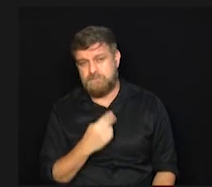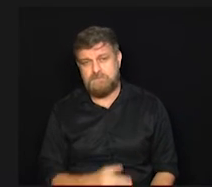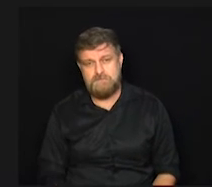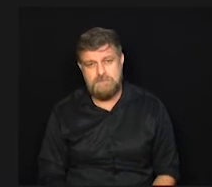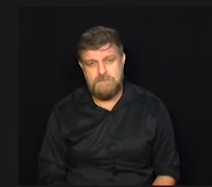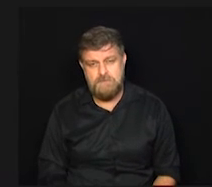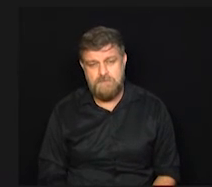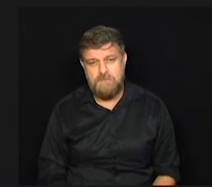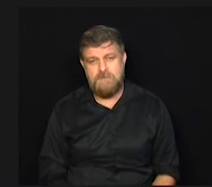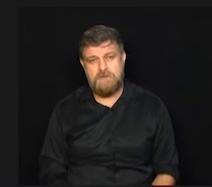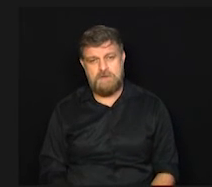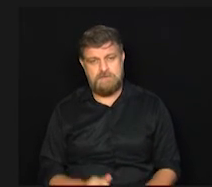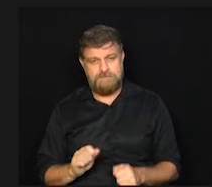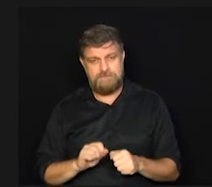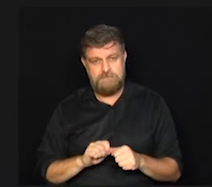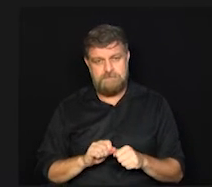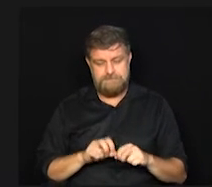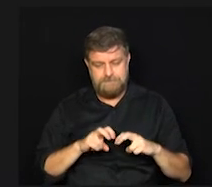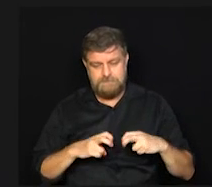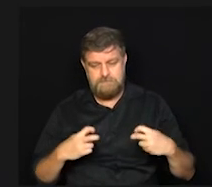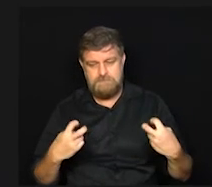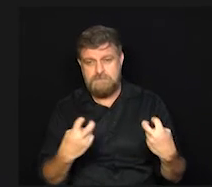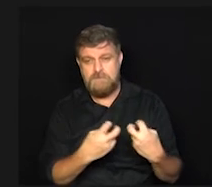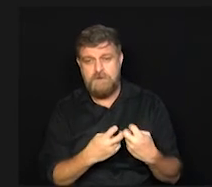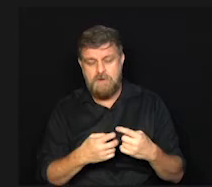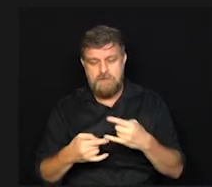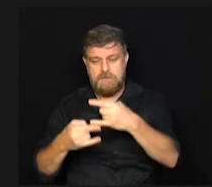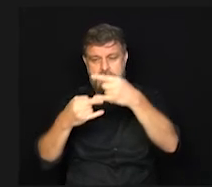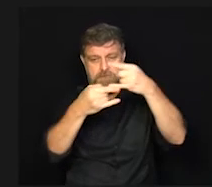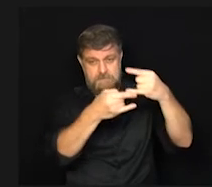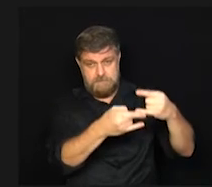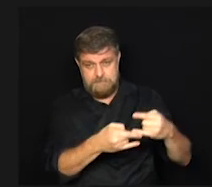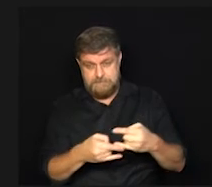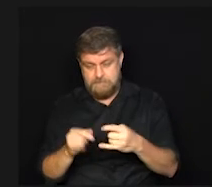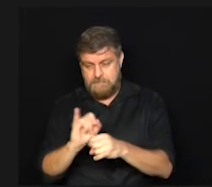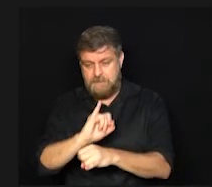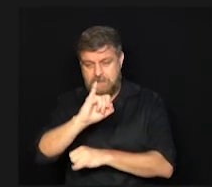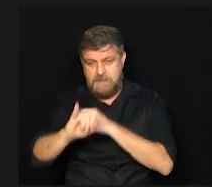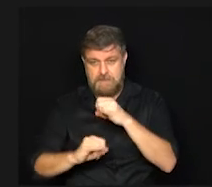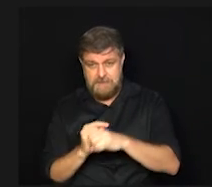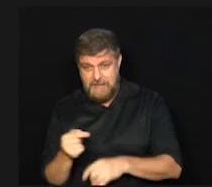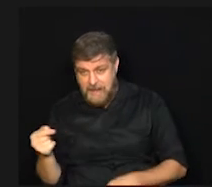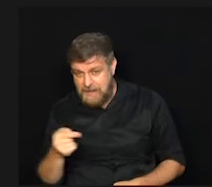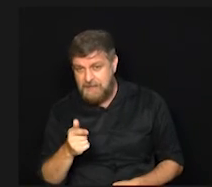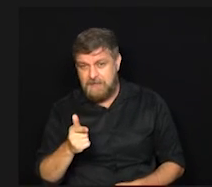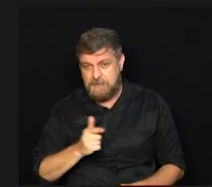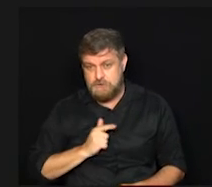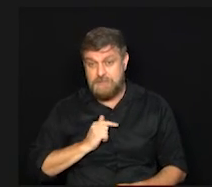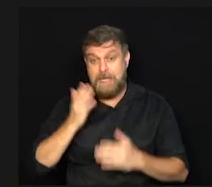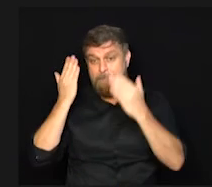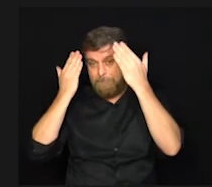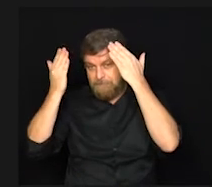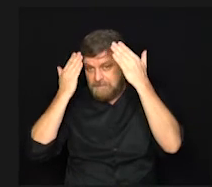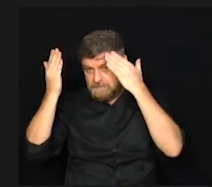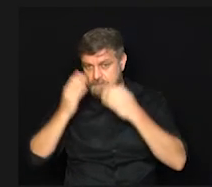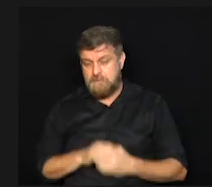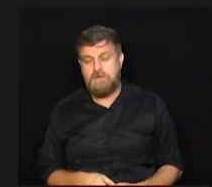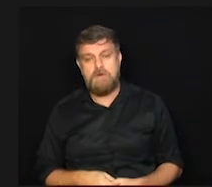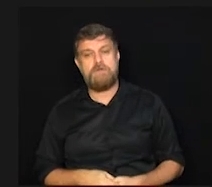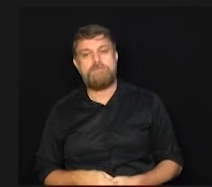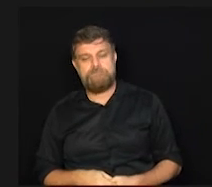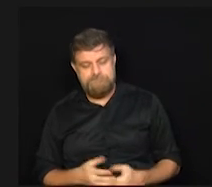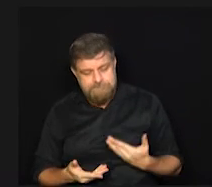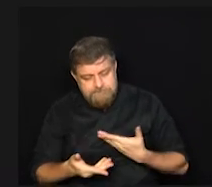nós desenvolvemos as rodas de forma virtual, online. Mas ali a gente tinha a psicóloga para escuta,